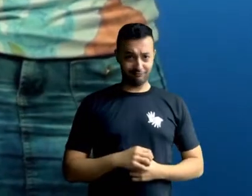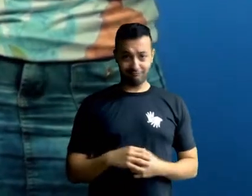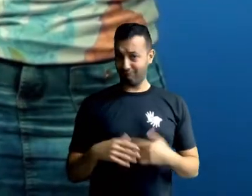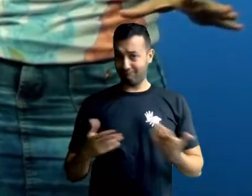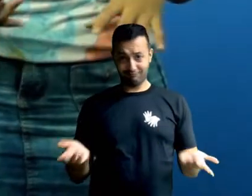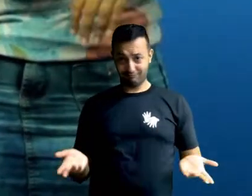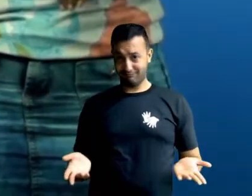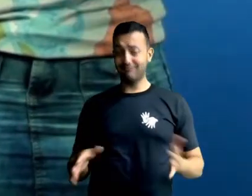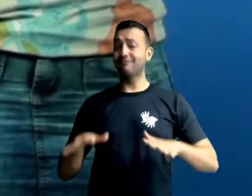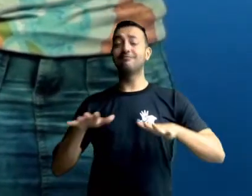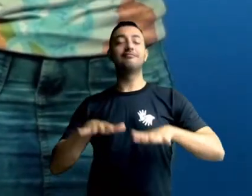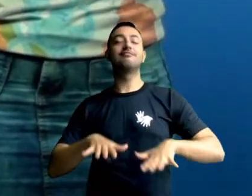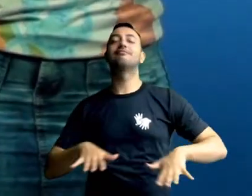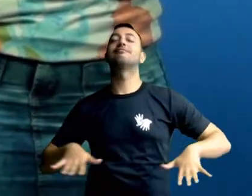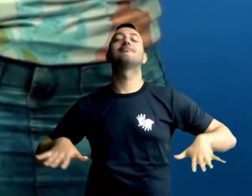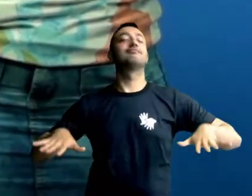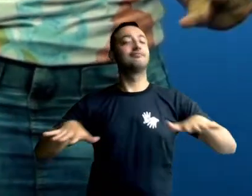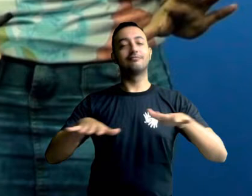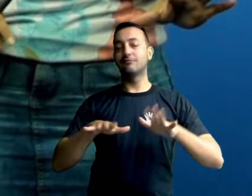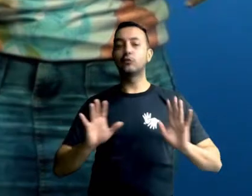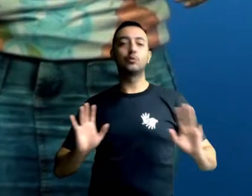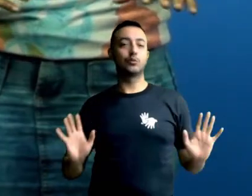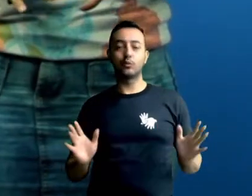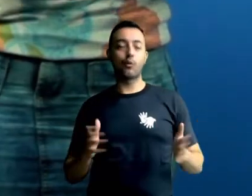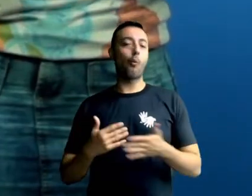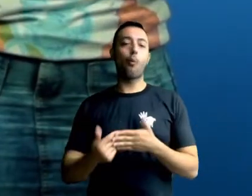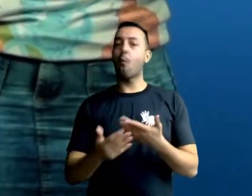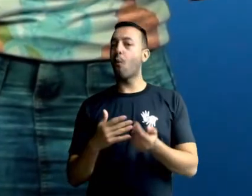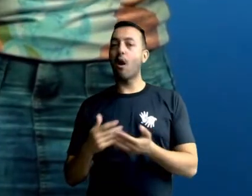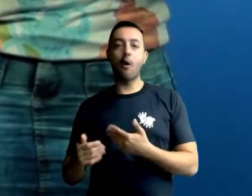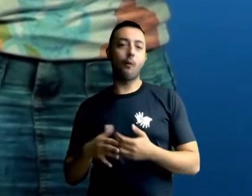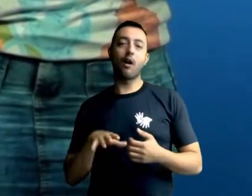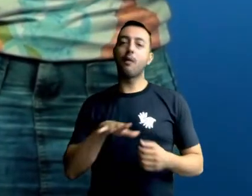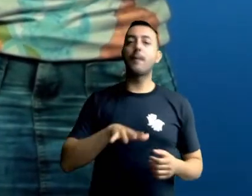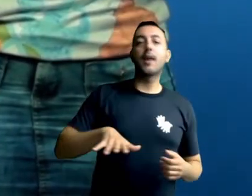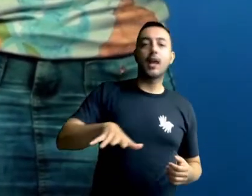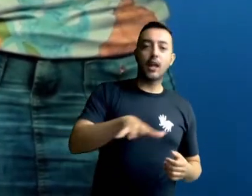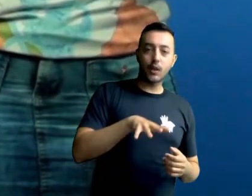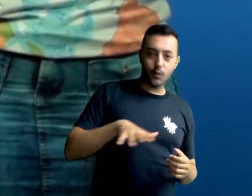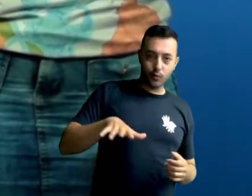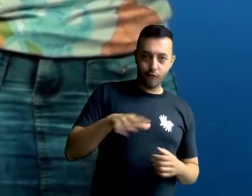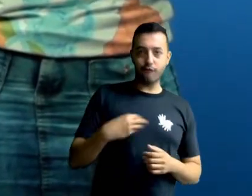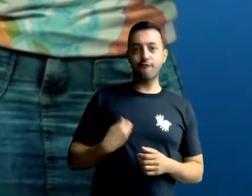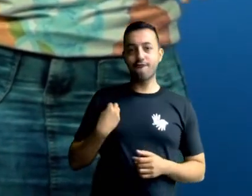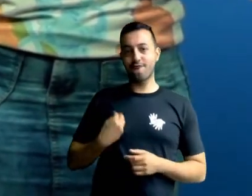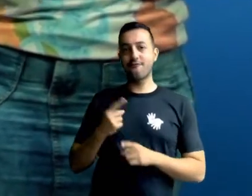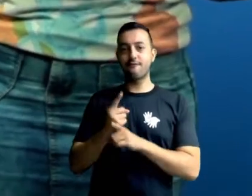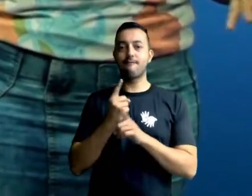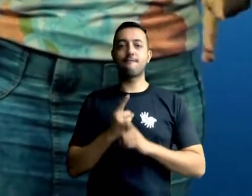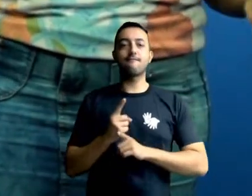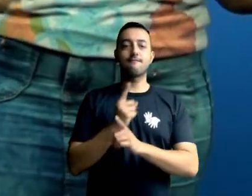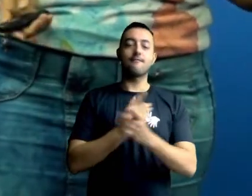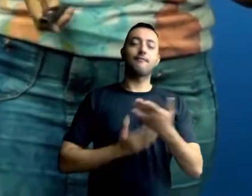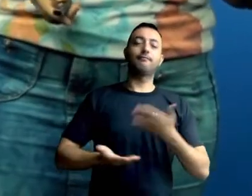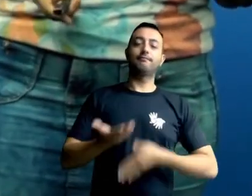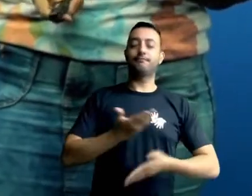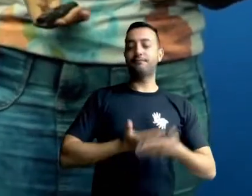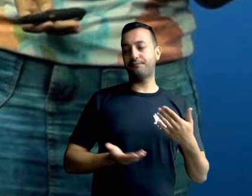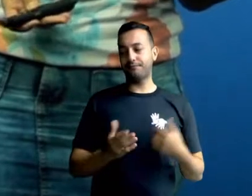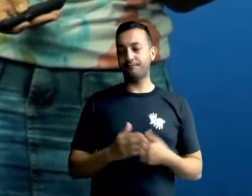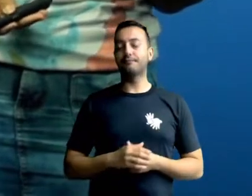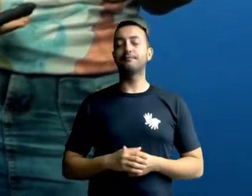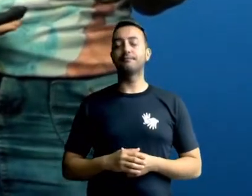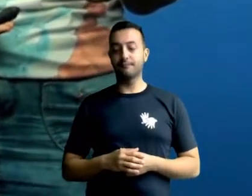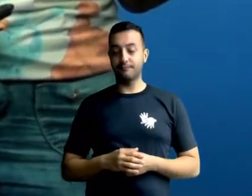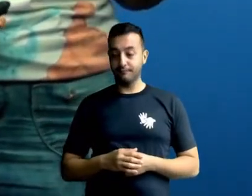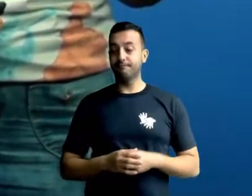uma mata, um campo, um rio. Não, meio ambiente é qualquer meio onde nós convivemos uns com